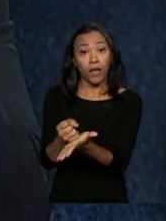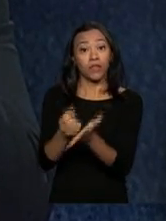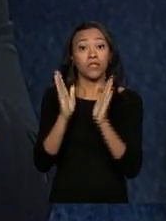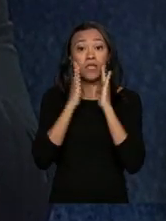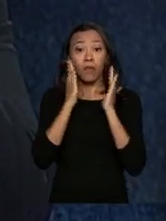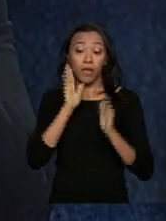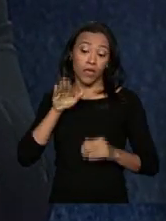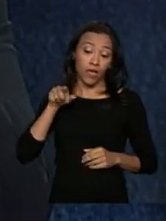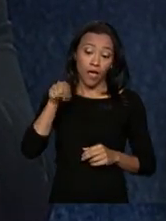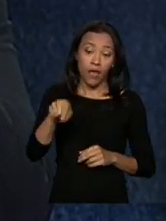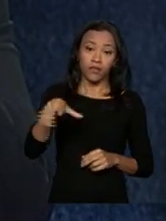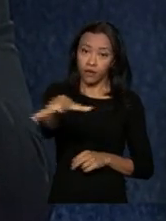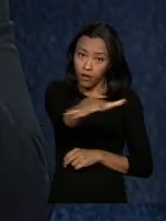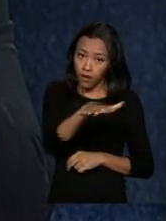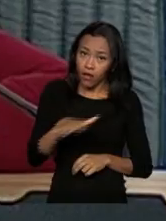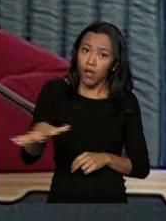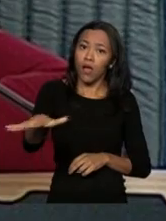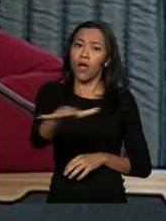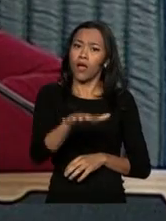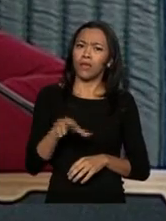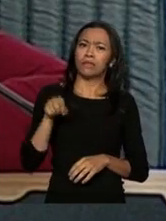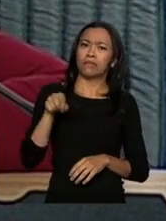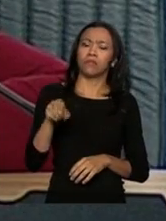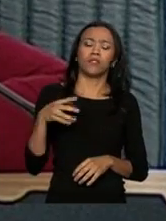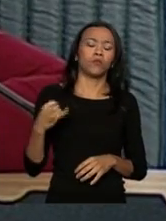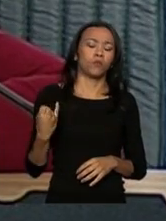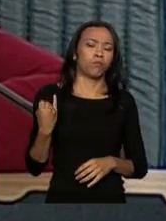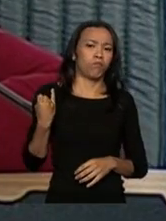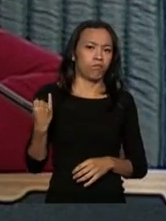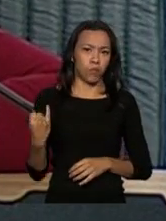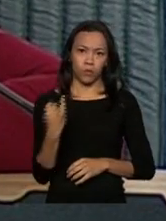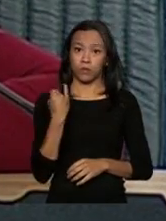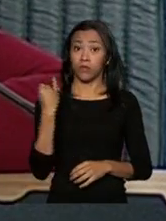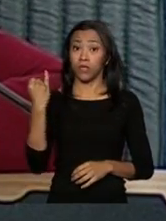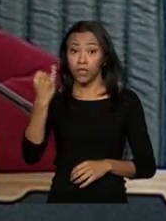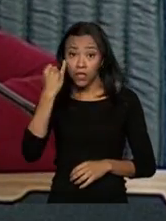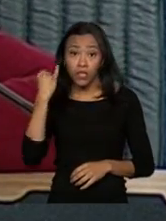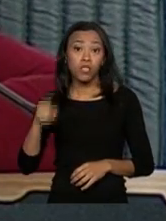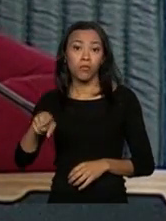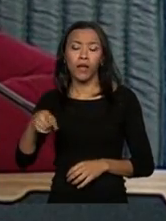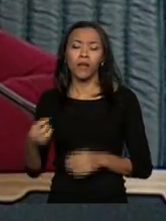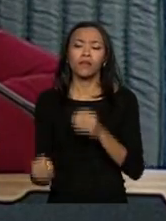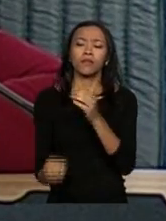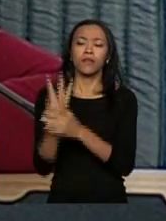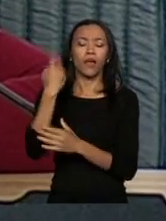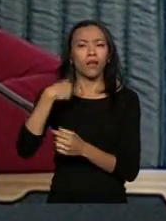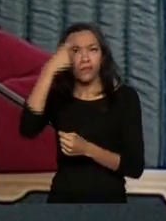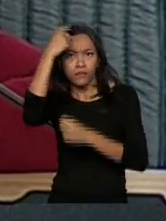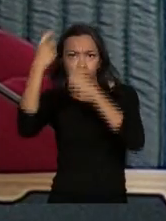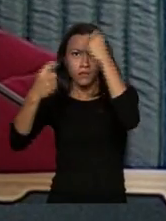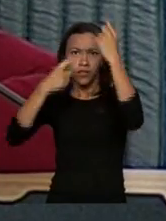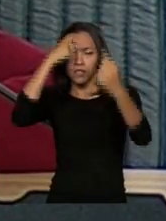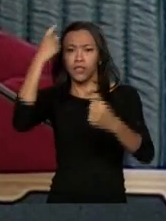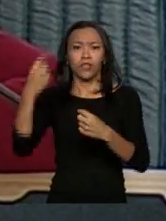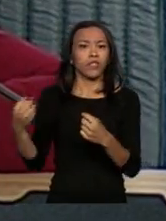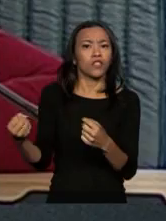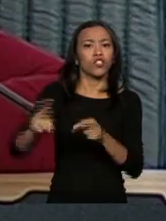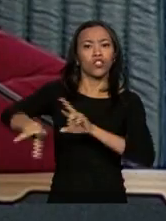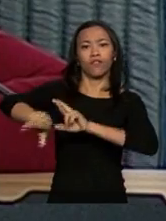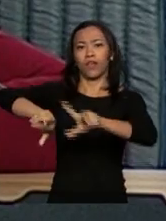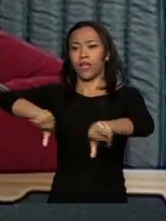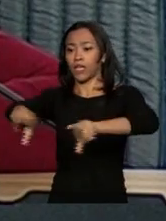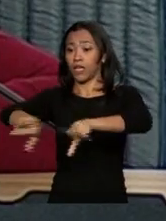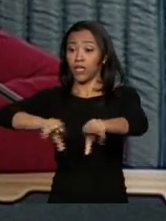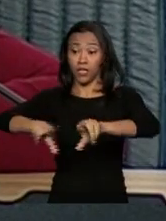eh um um vetor muito importante paraa geração de inovação e dinamização eh